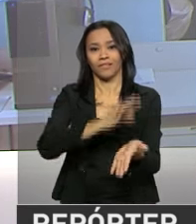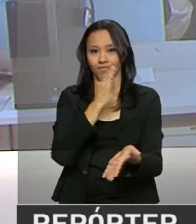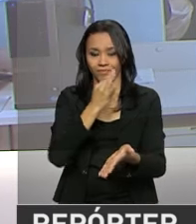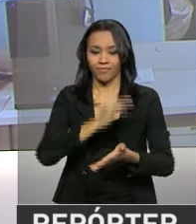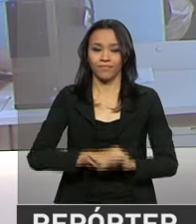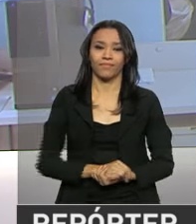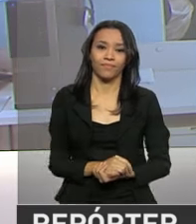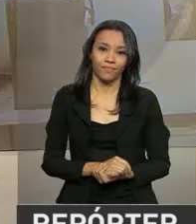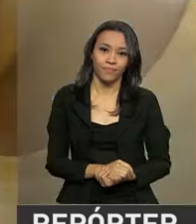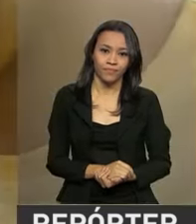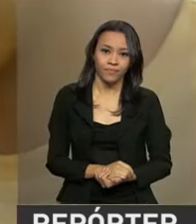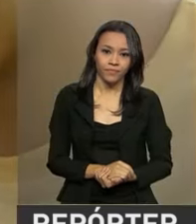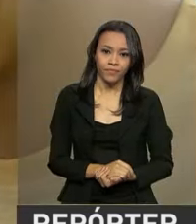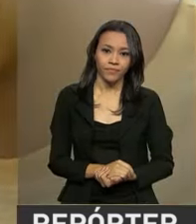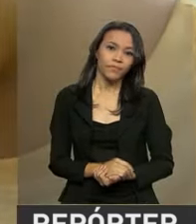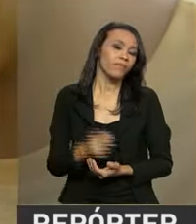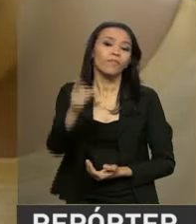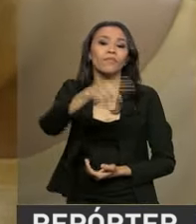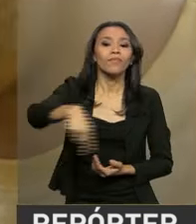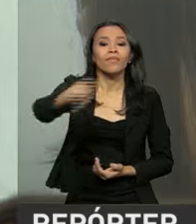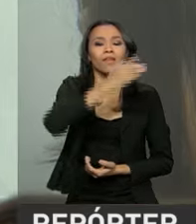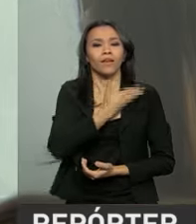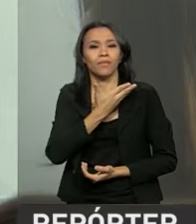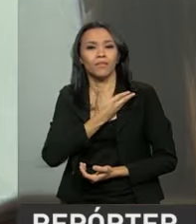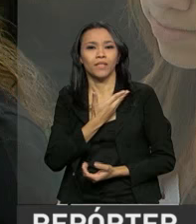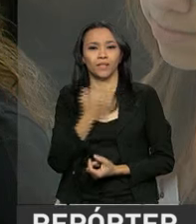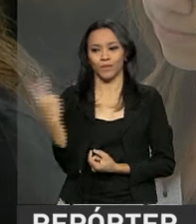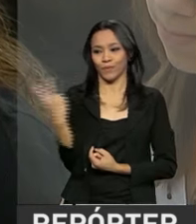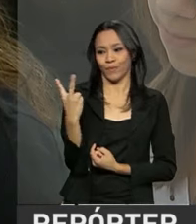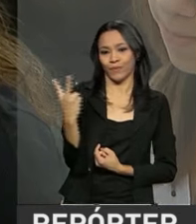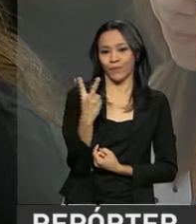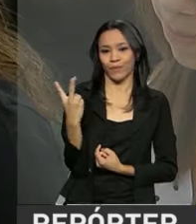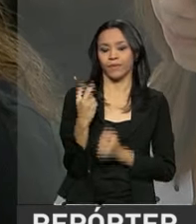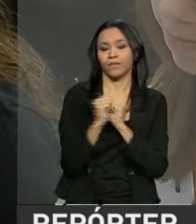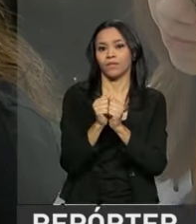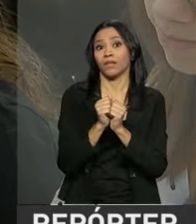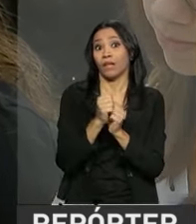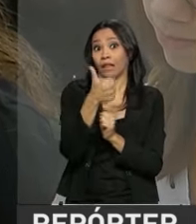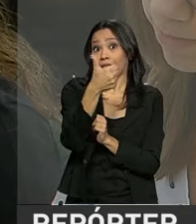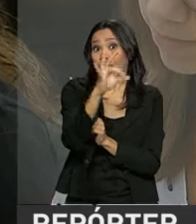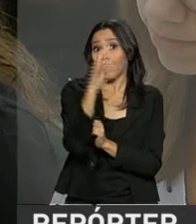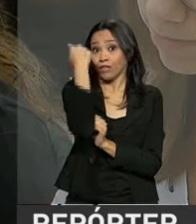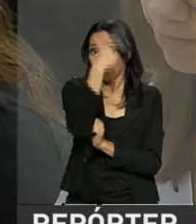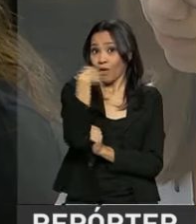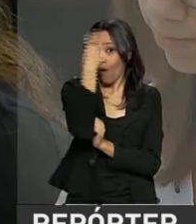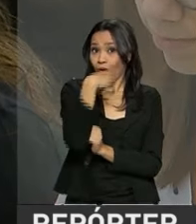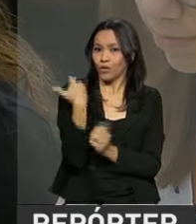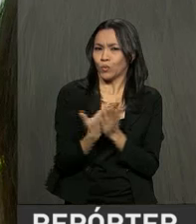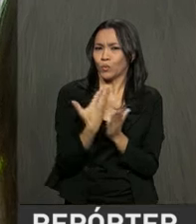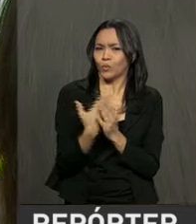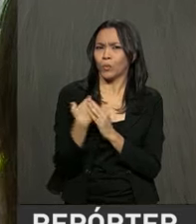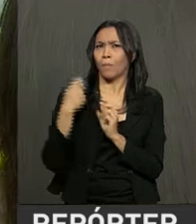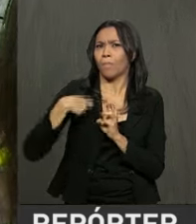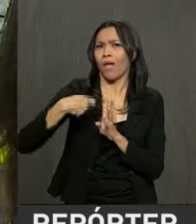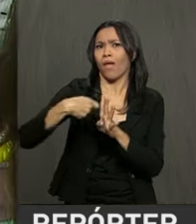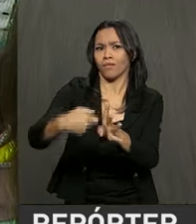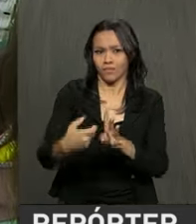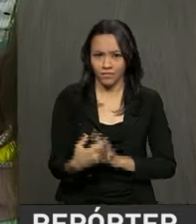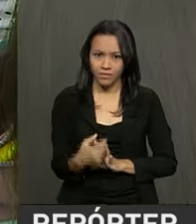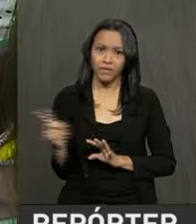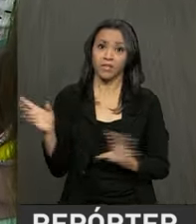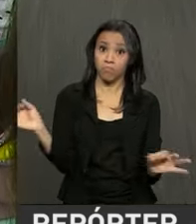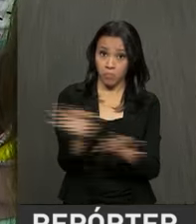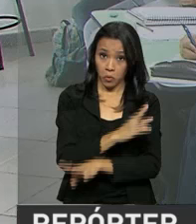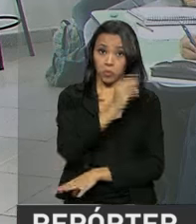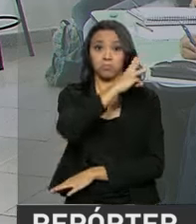inscritos. Os amigos Camila e Luiz estudam mais de 10 horas por dia há vários meses, desde que terminaram o